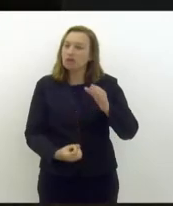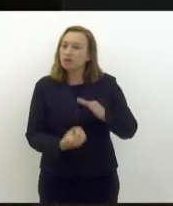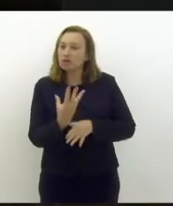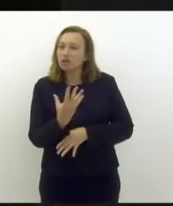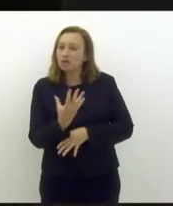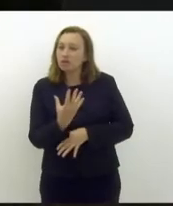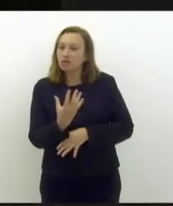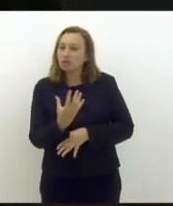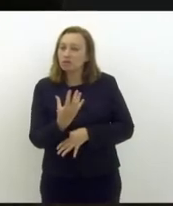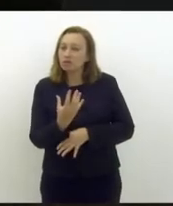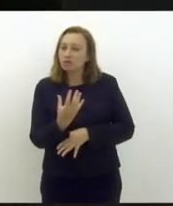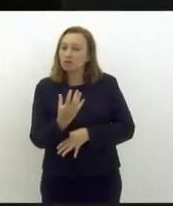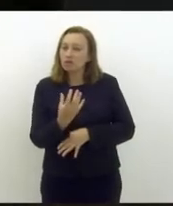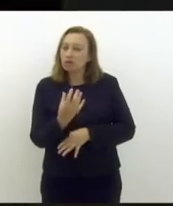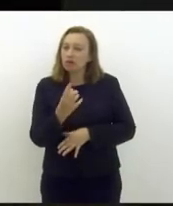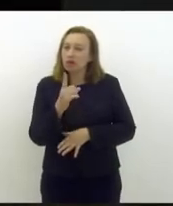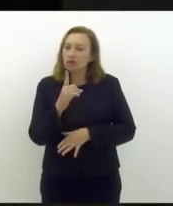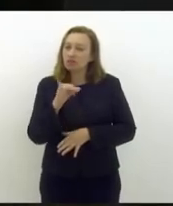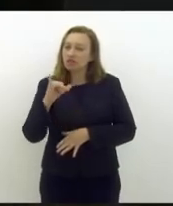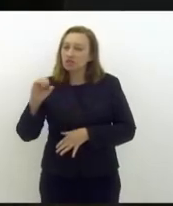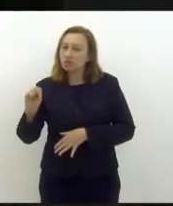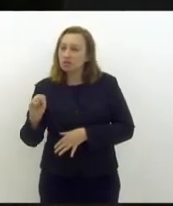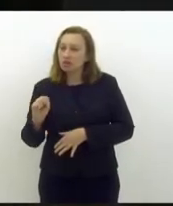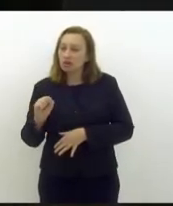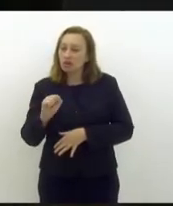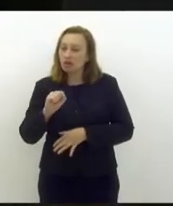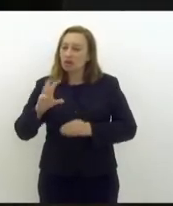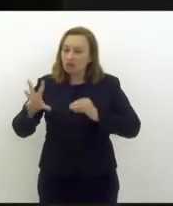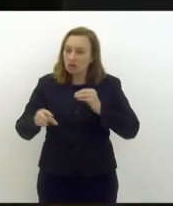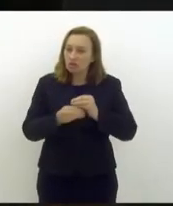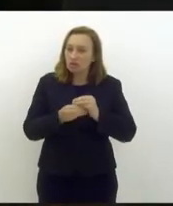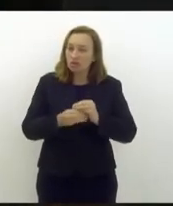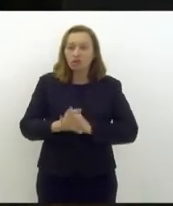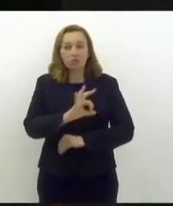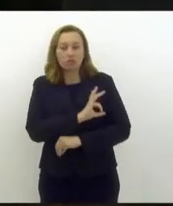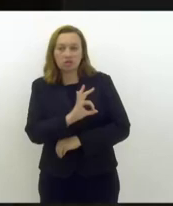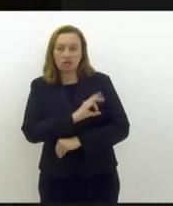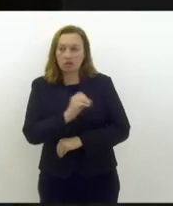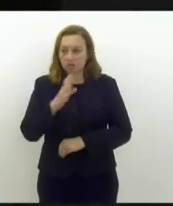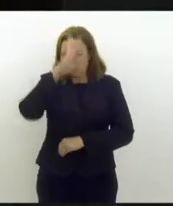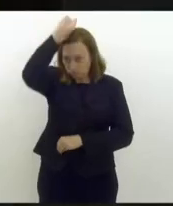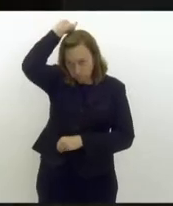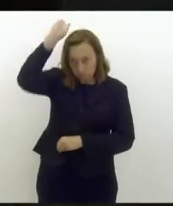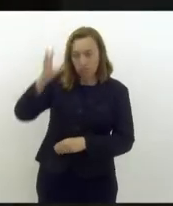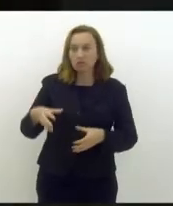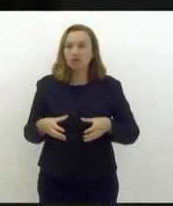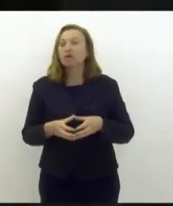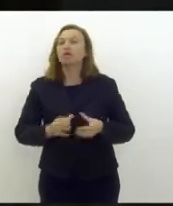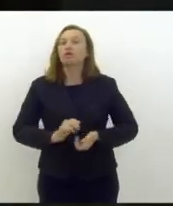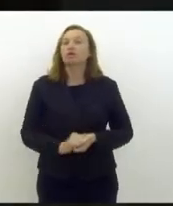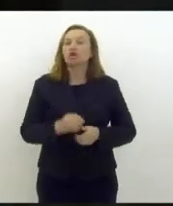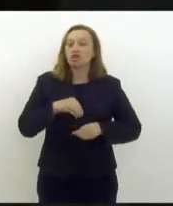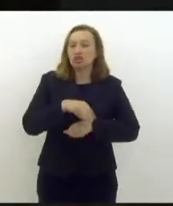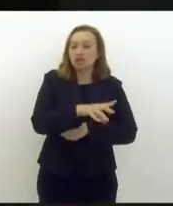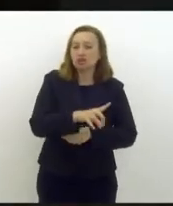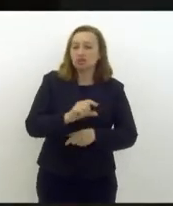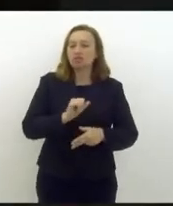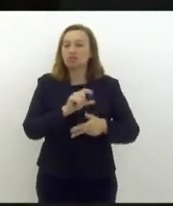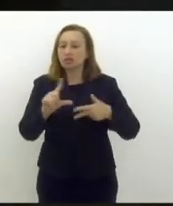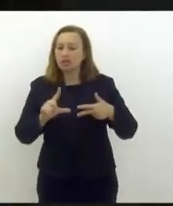de adicional noturno para policiais civis militares Bombeiros Militares parecendo a comissão de indicações